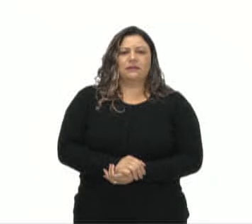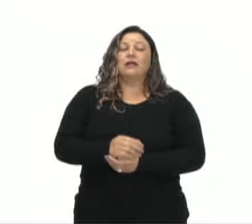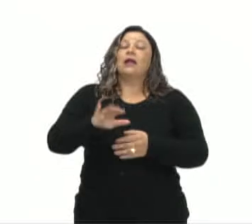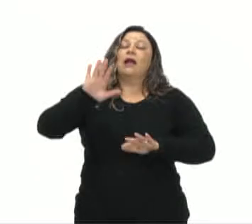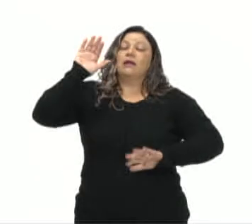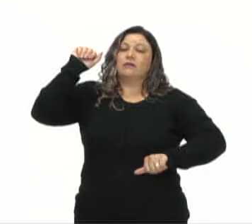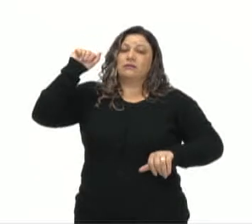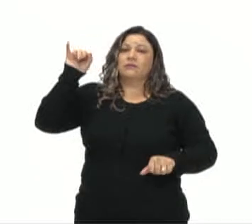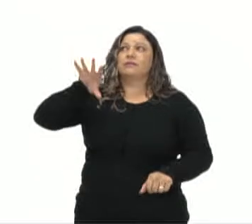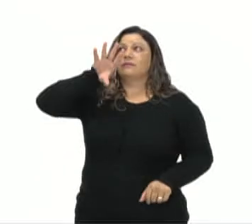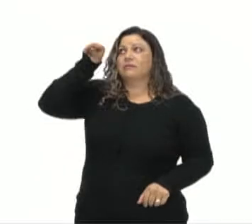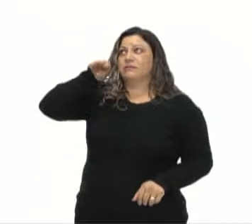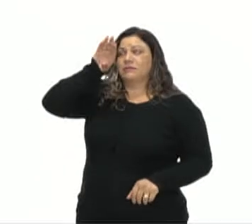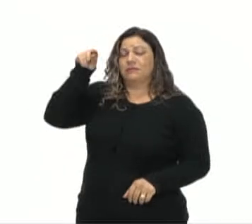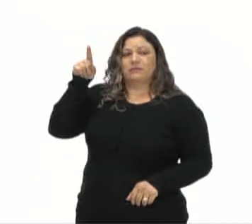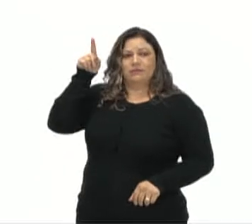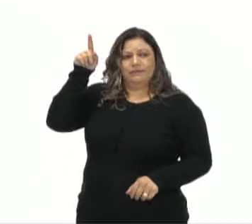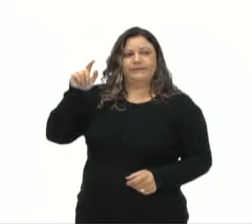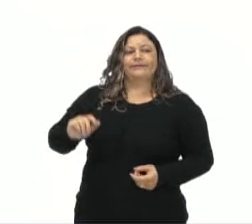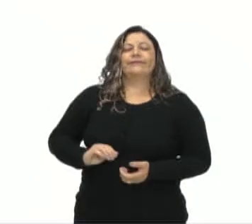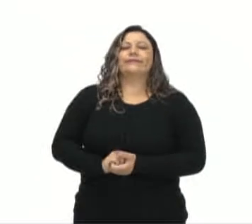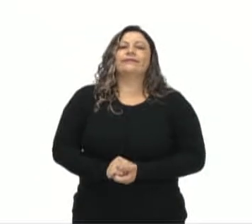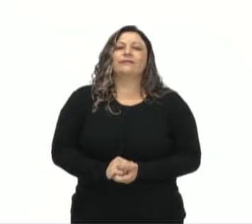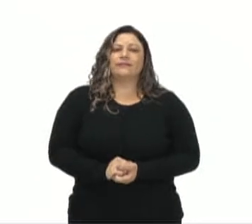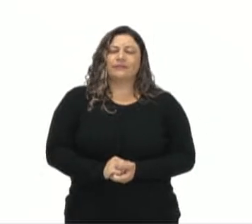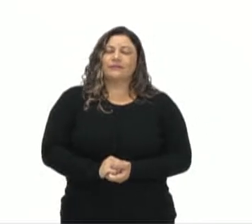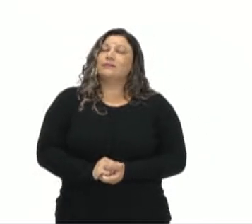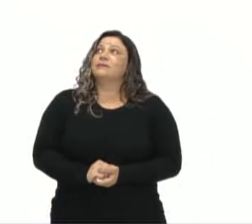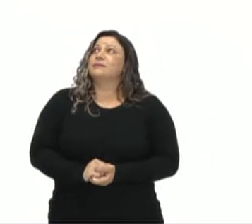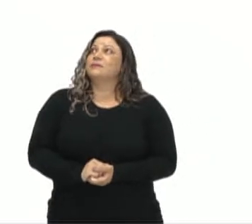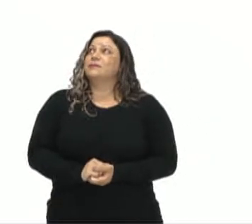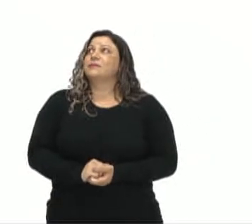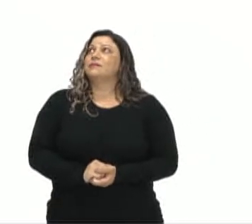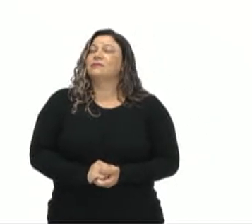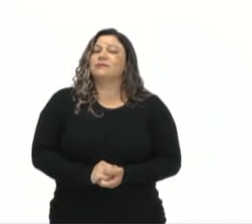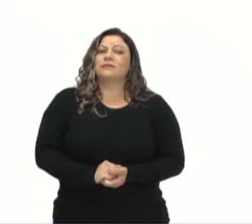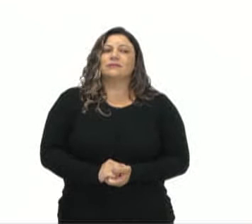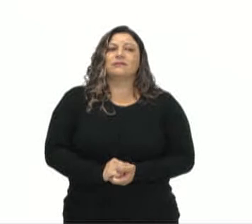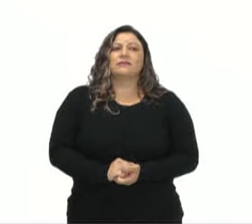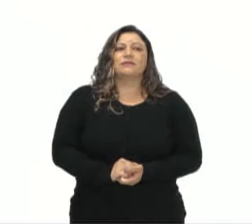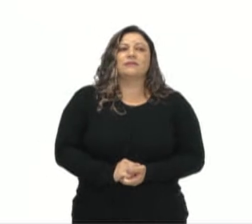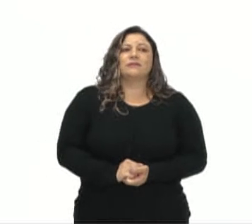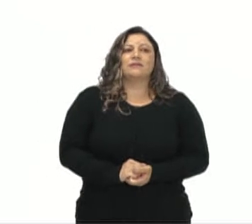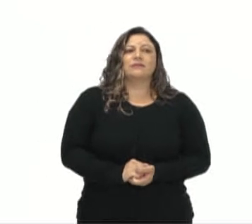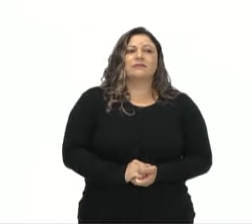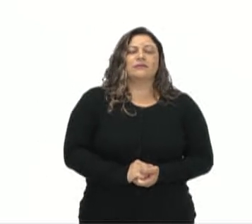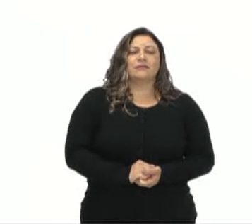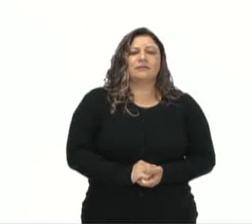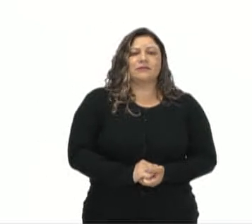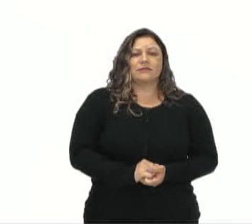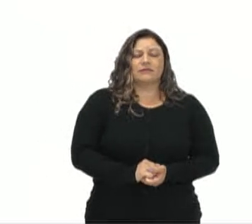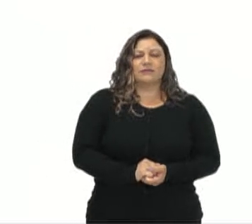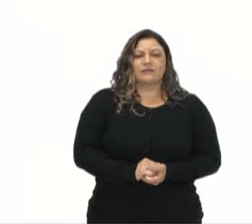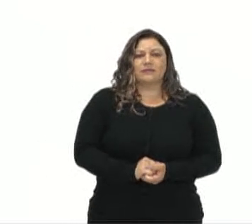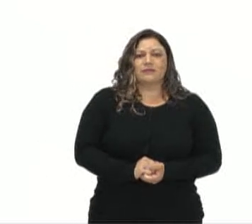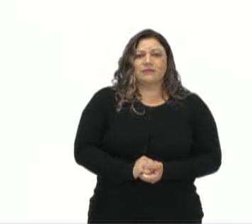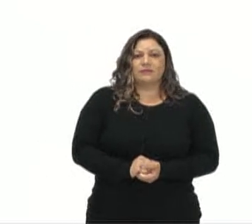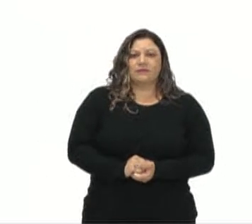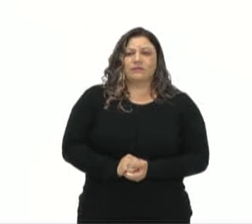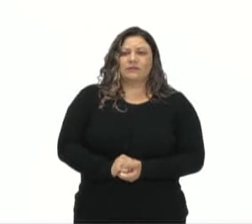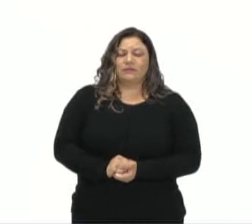um adjetivo entre o artículo e o substantivo. Se cambia o artículo.